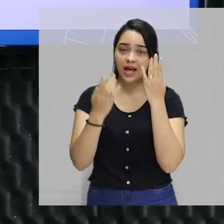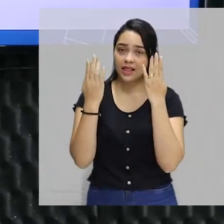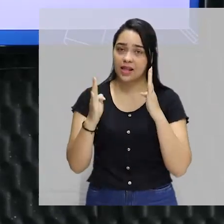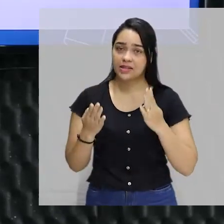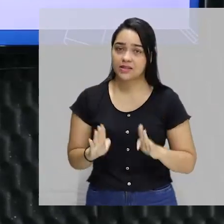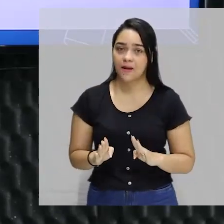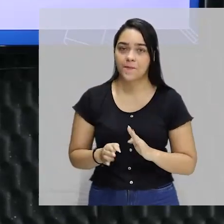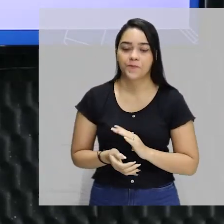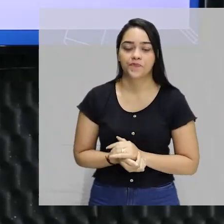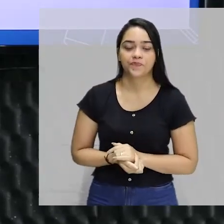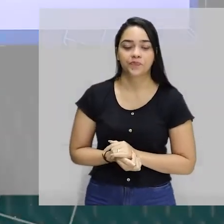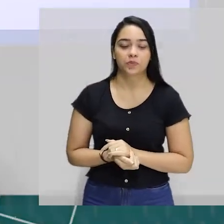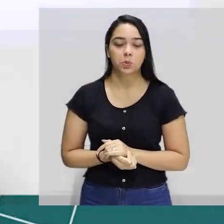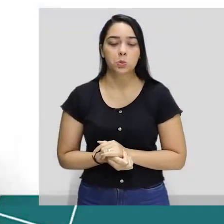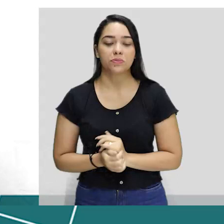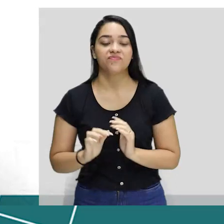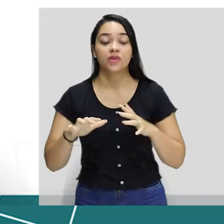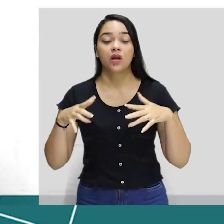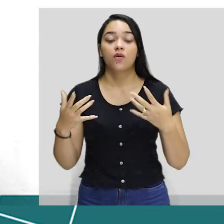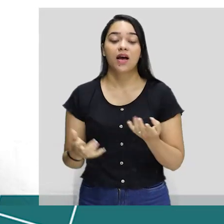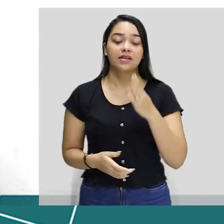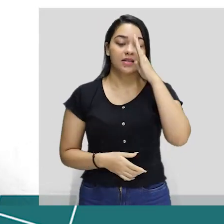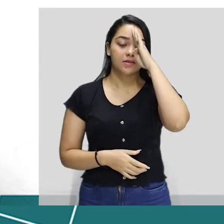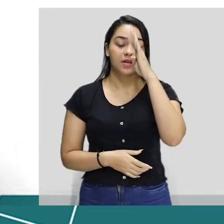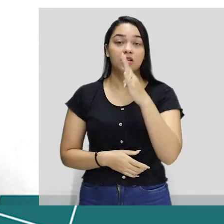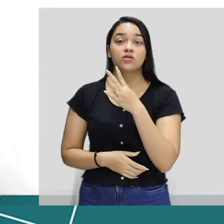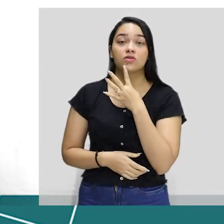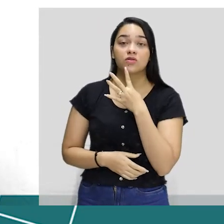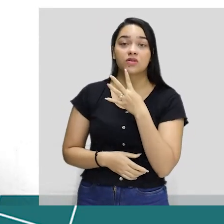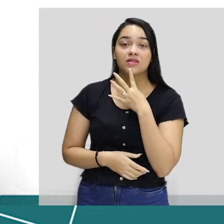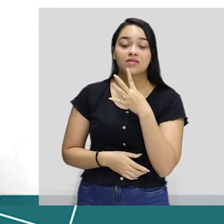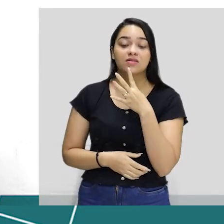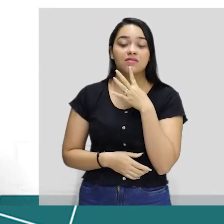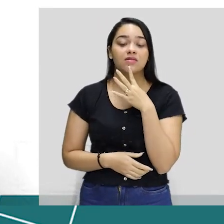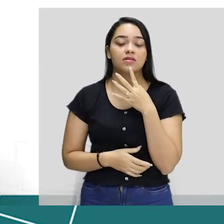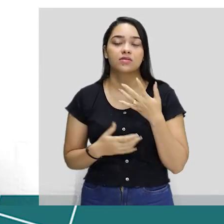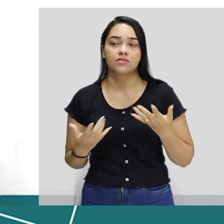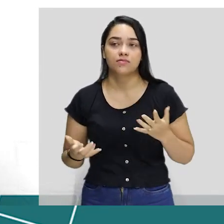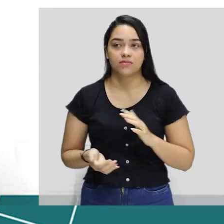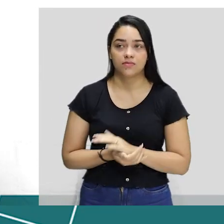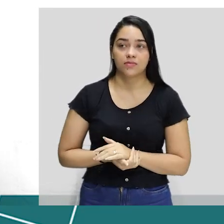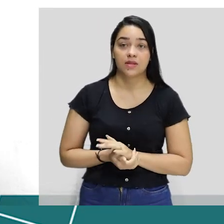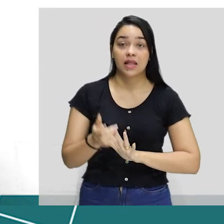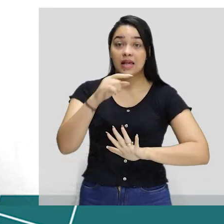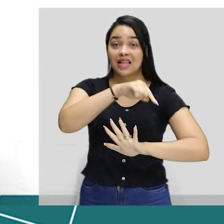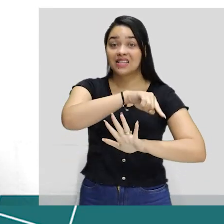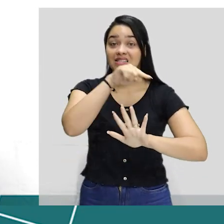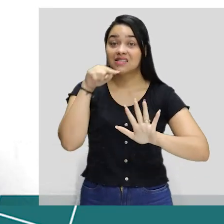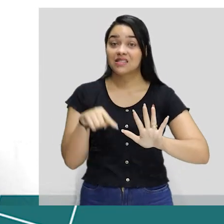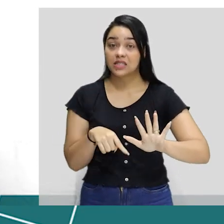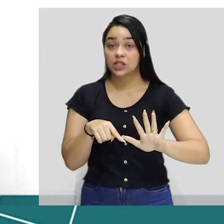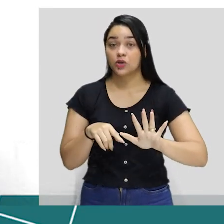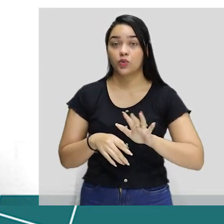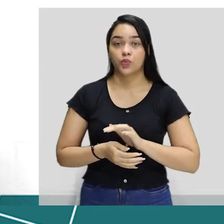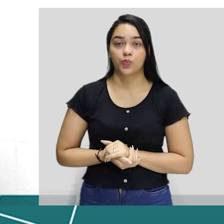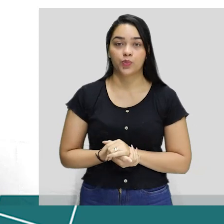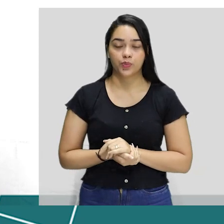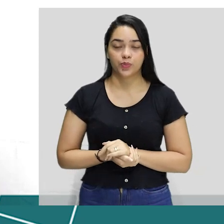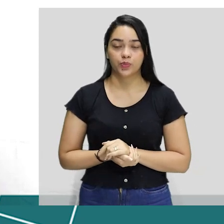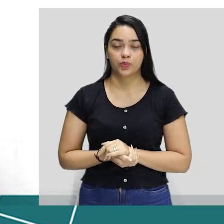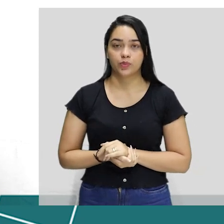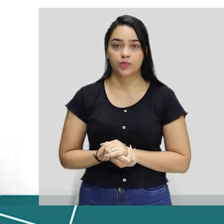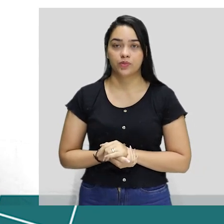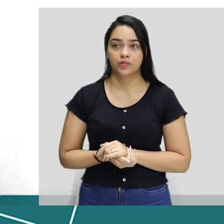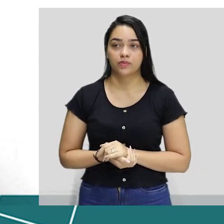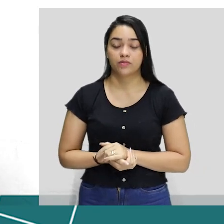analisar. Quais são as principais e as mais reconhecidas? Elementos da textualidade, nós